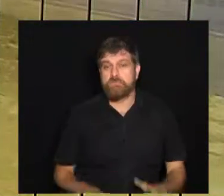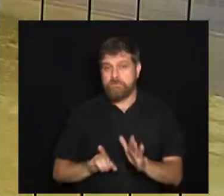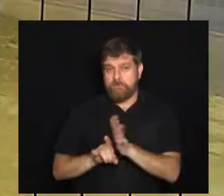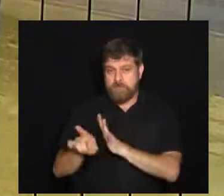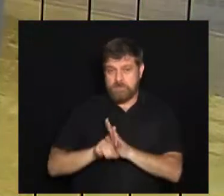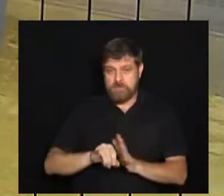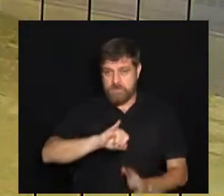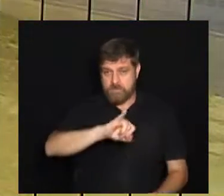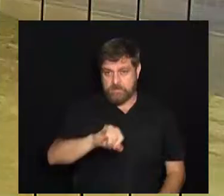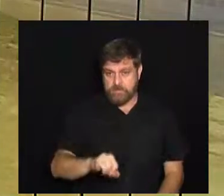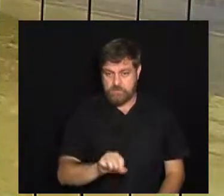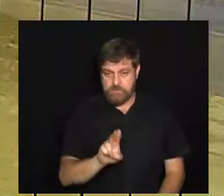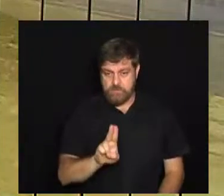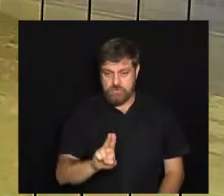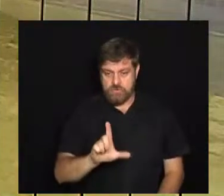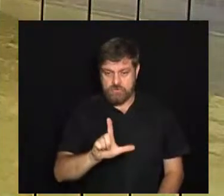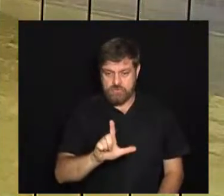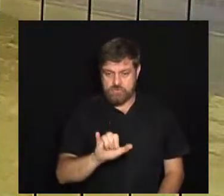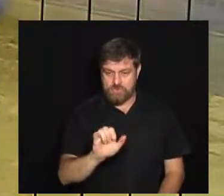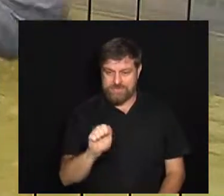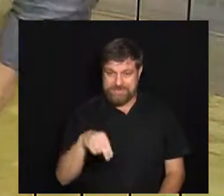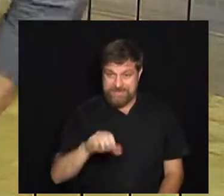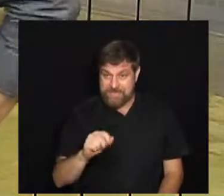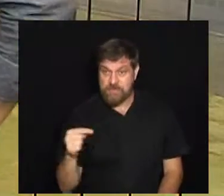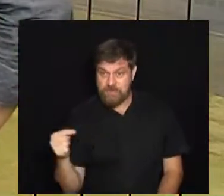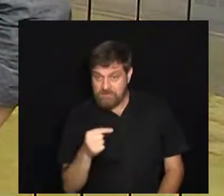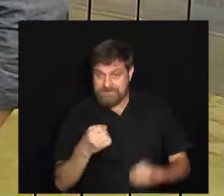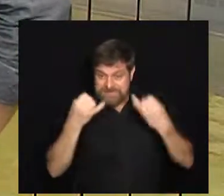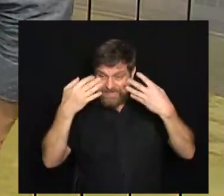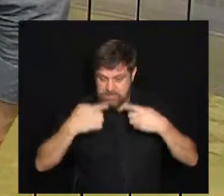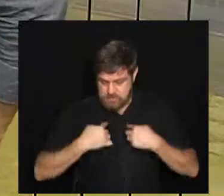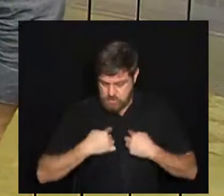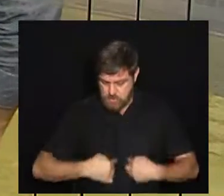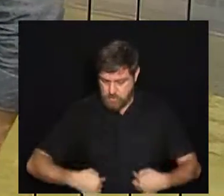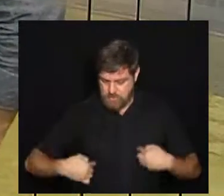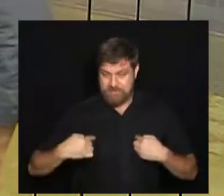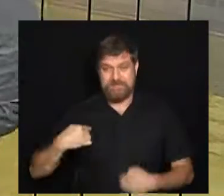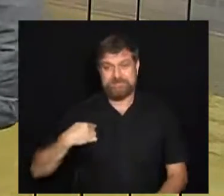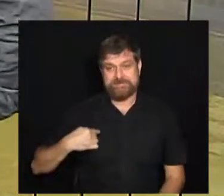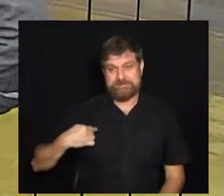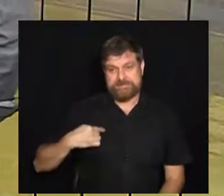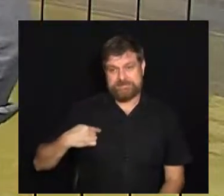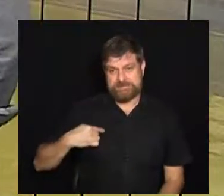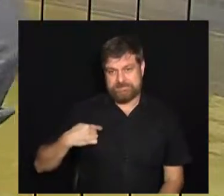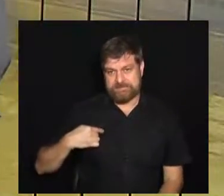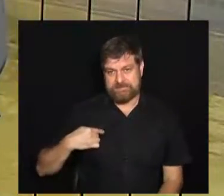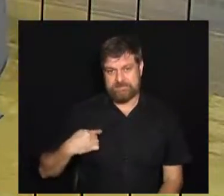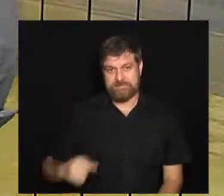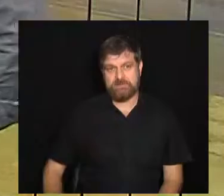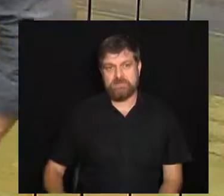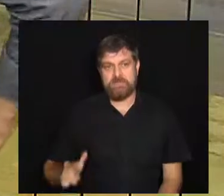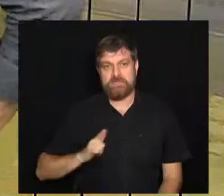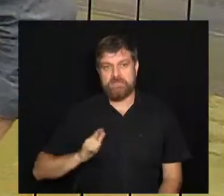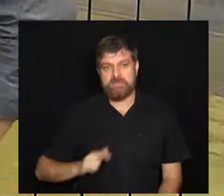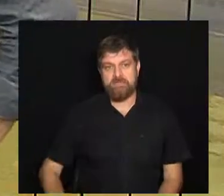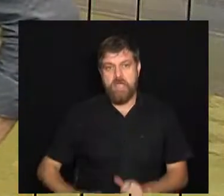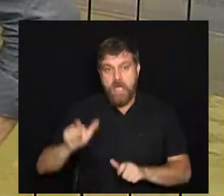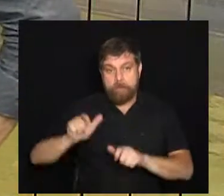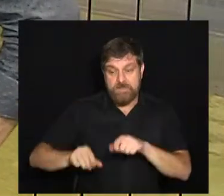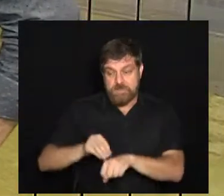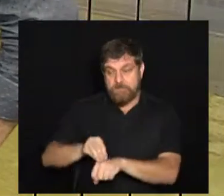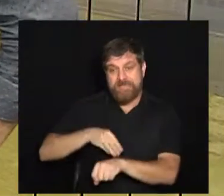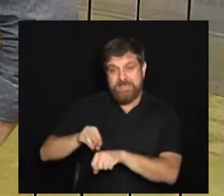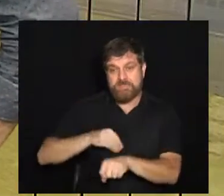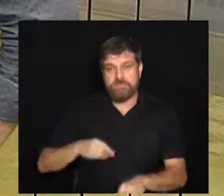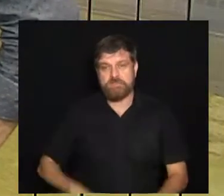a juliano do proença o doutor falou da fibrose no pulmão e eu recebi pelo whatsapp uma dica para fazer todo dia